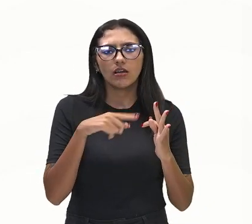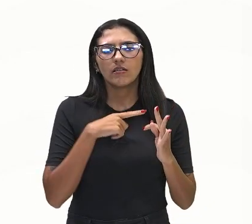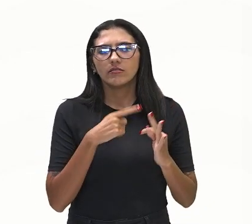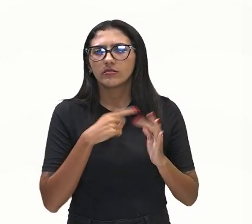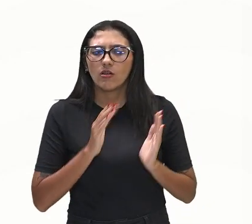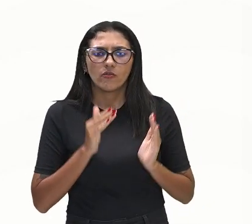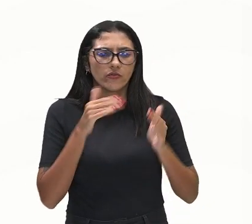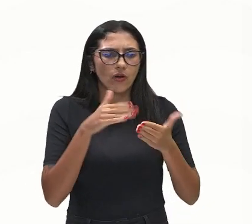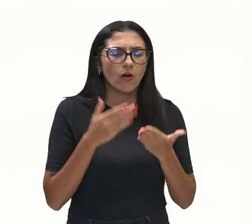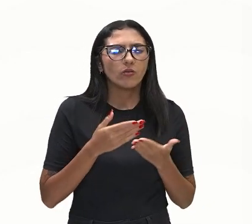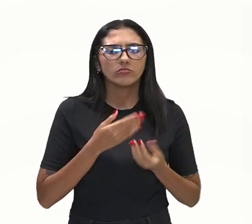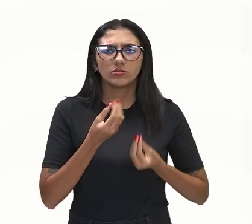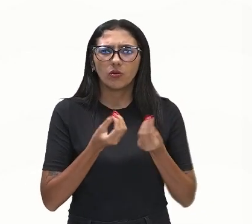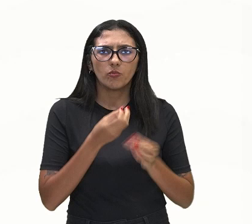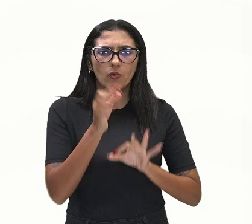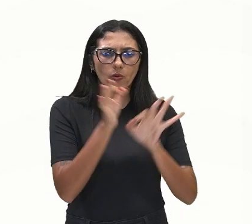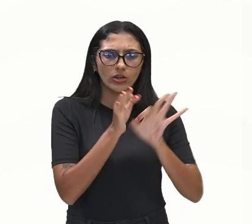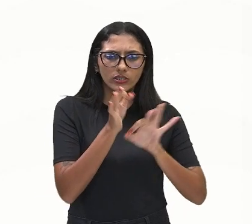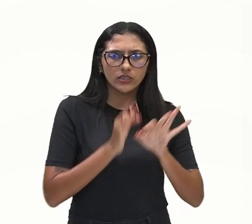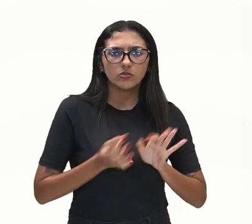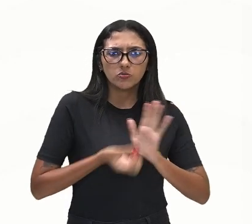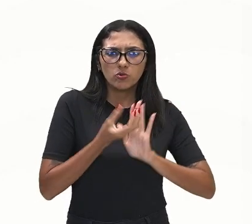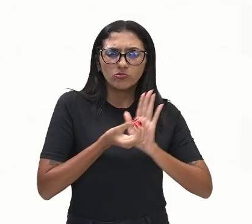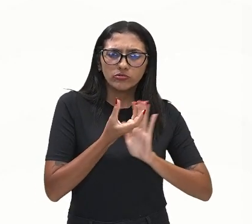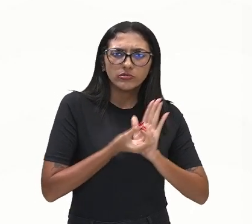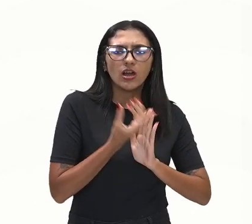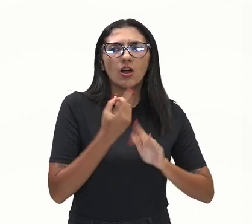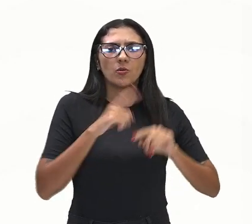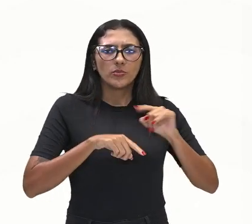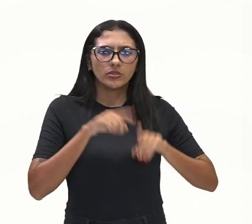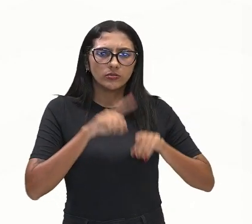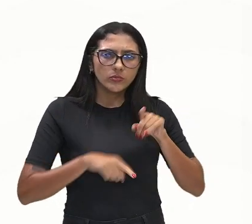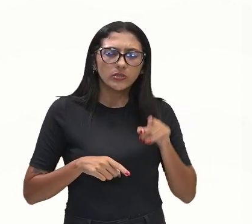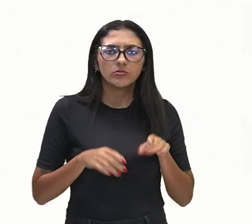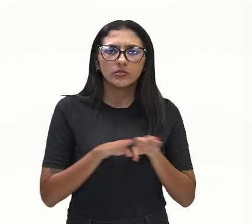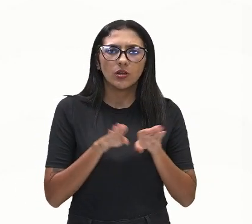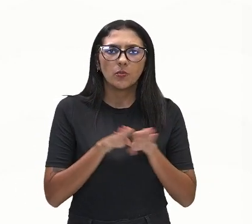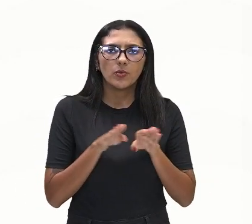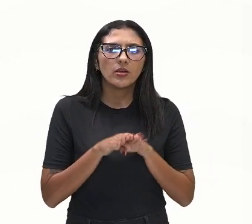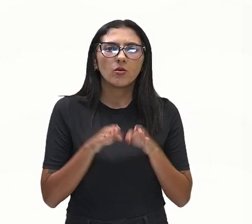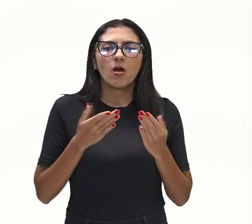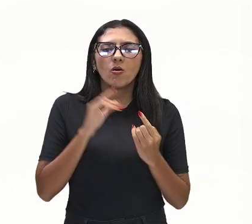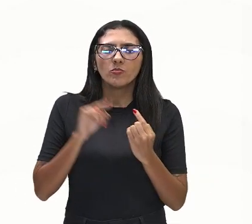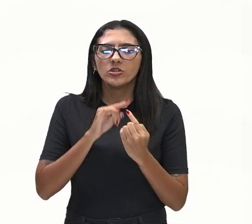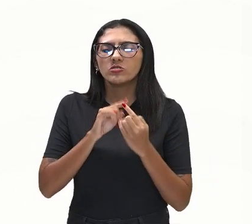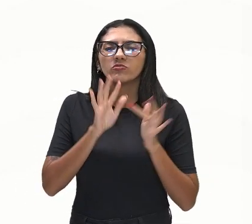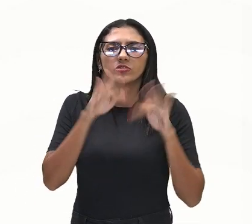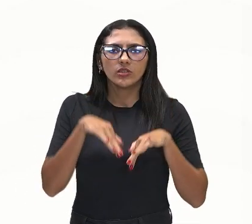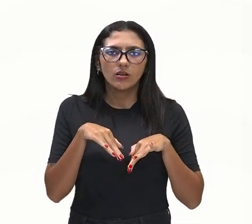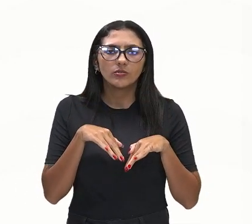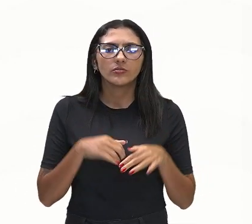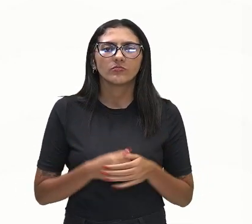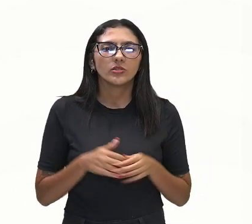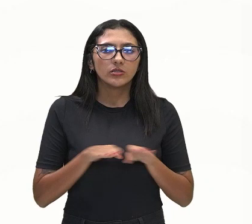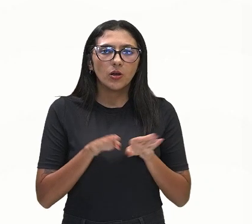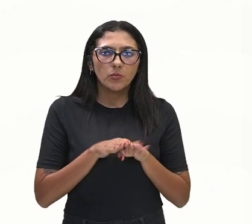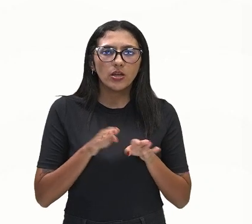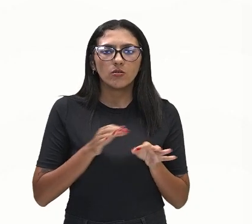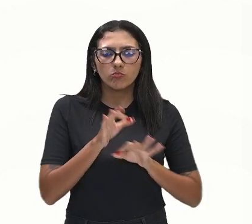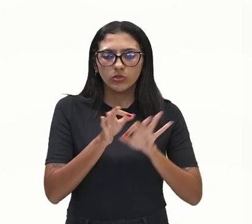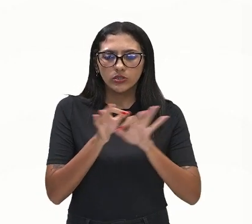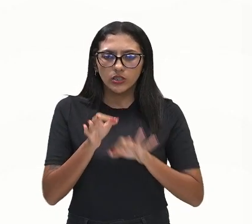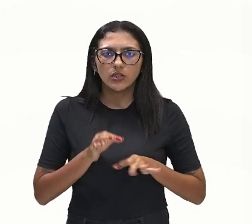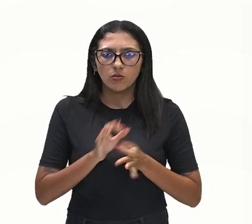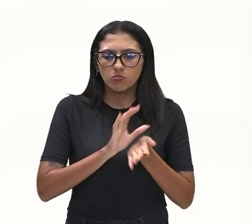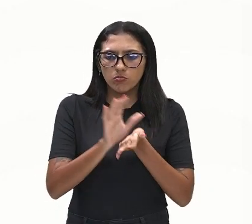concentrando como vai ocorrer o processo de produção, aonde e para onde se vai essa produção e o seu processo de distribuição. Enquanto